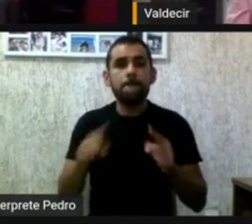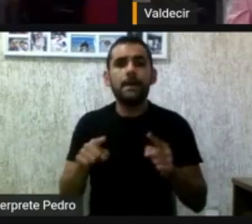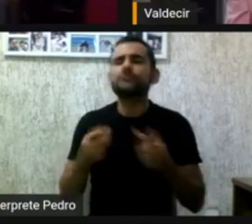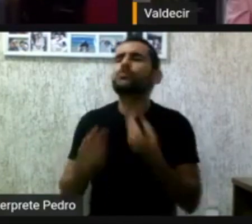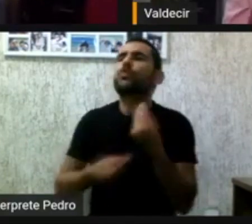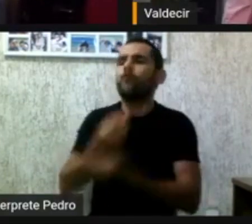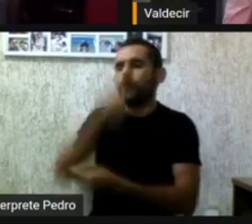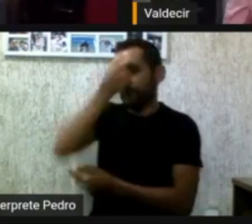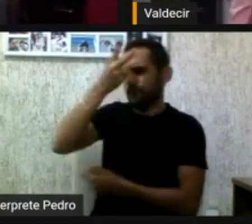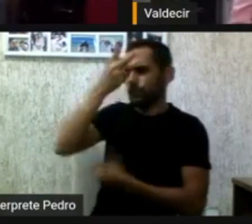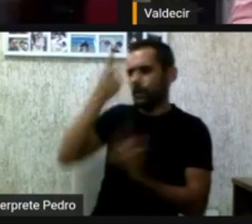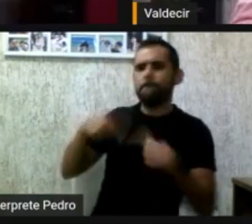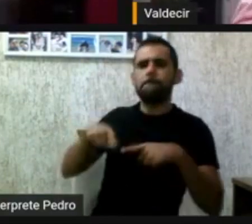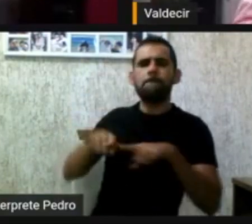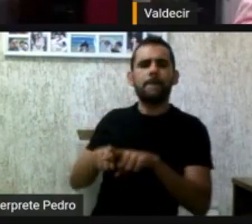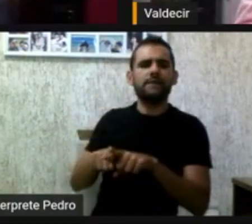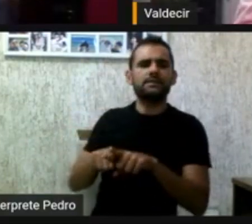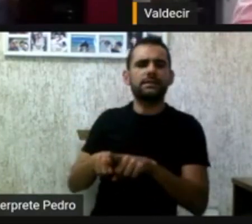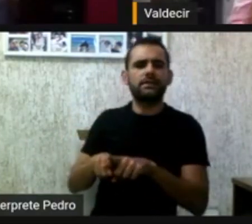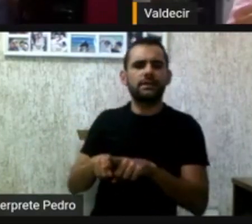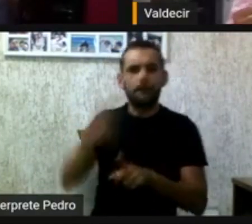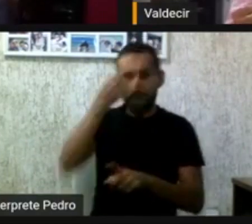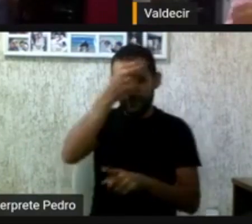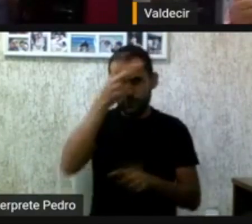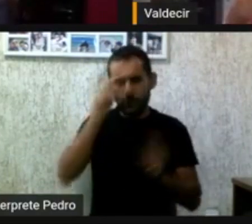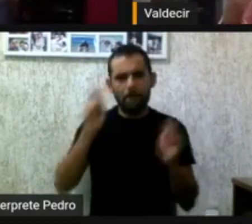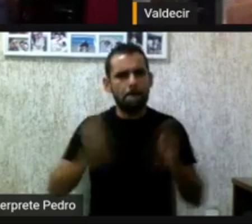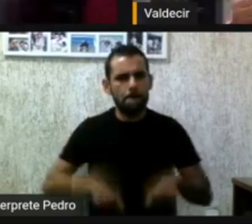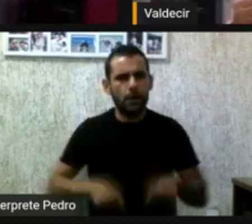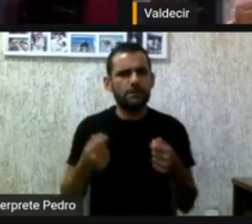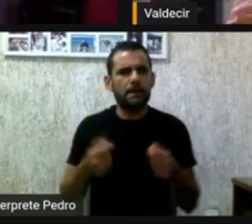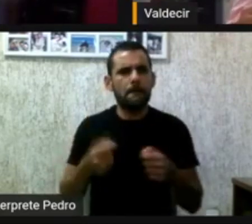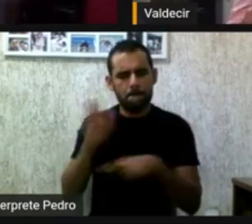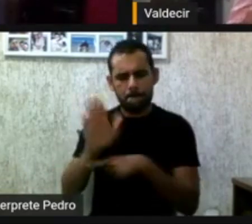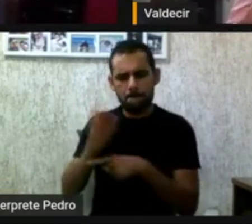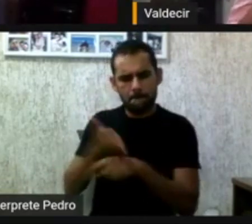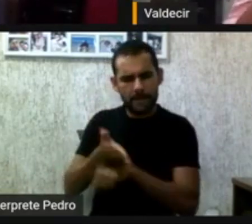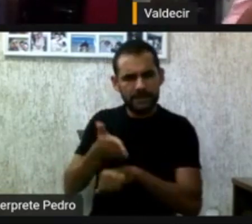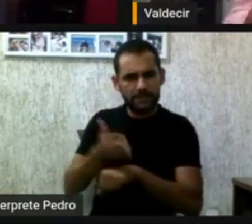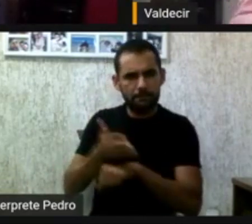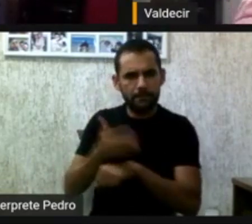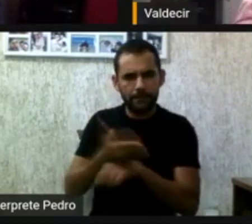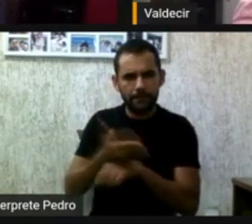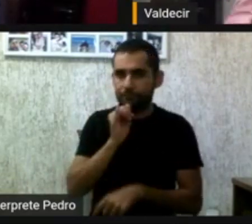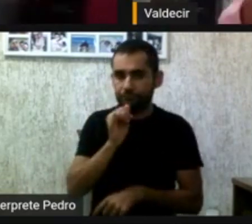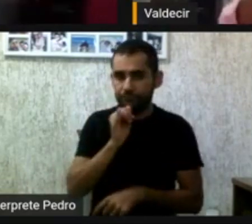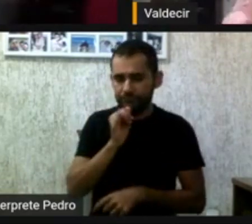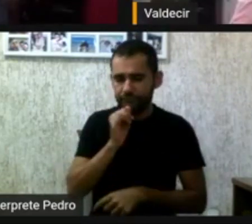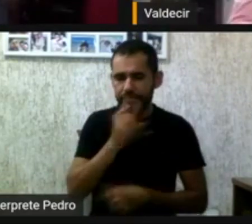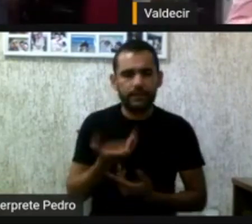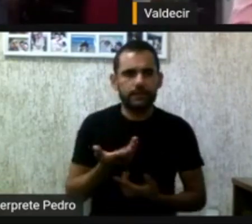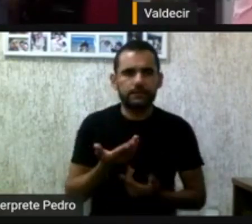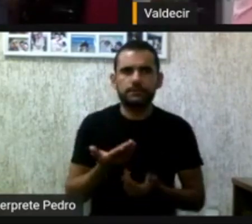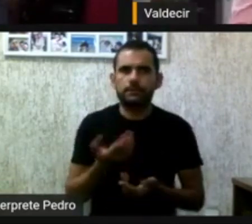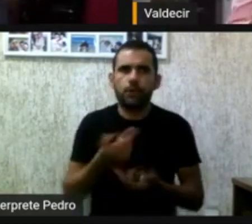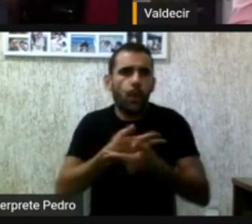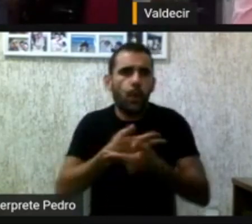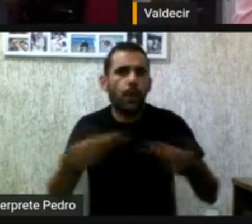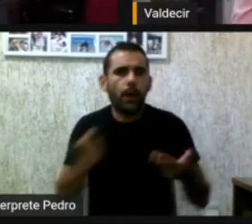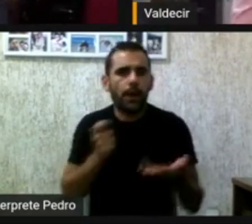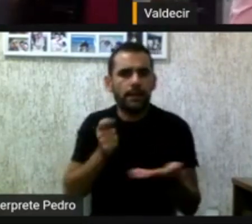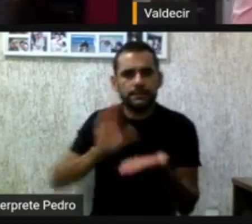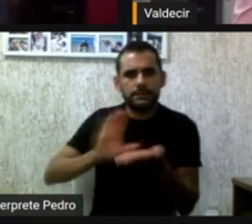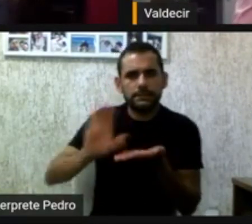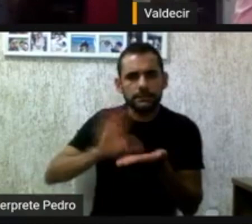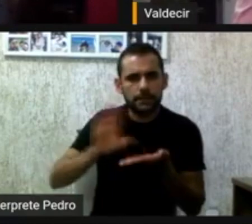pode participar? A prefeitura pode participar destinando subvenções para pagarem os professores